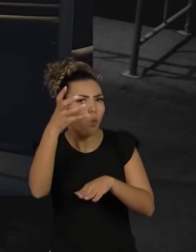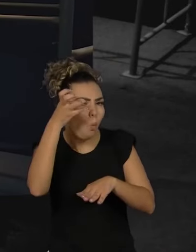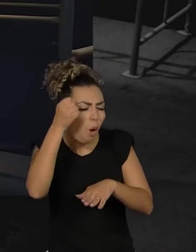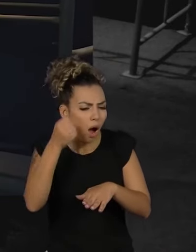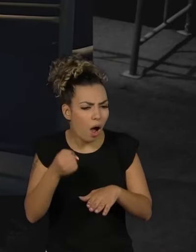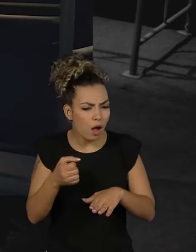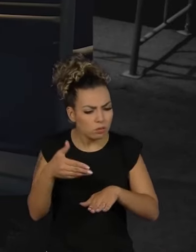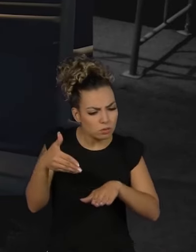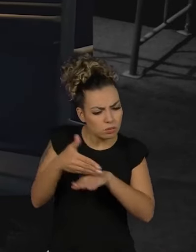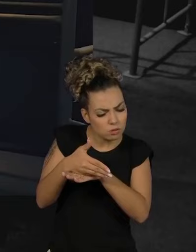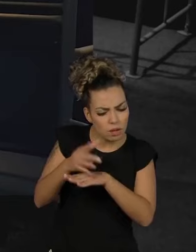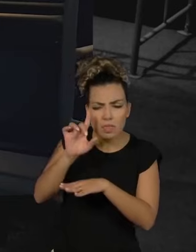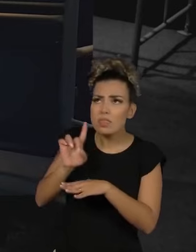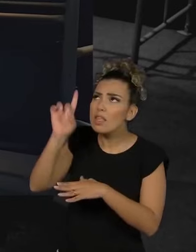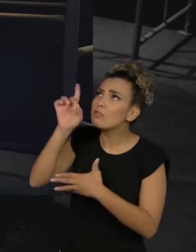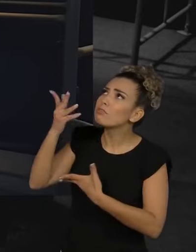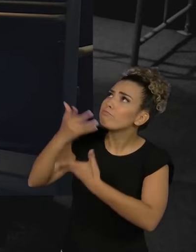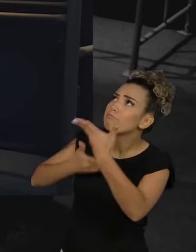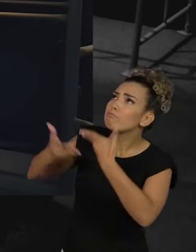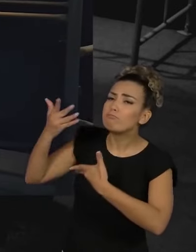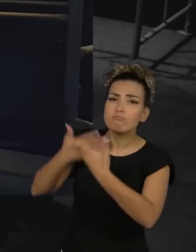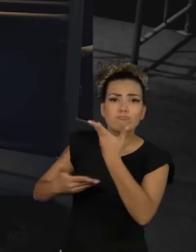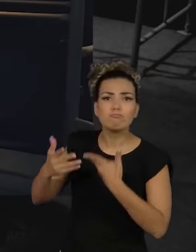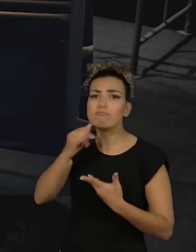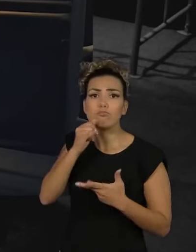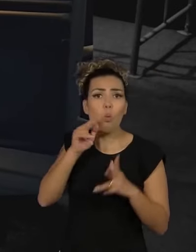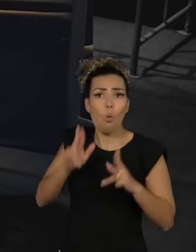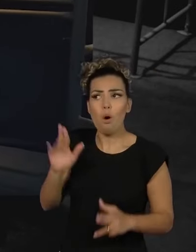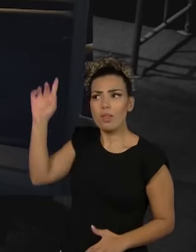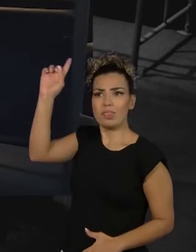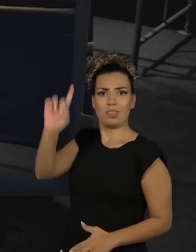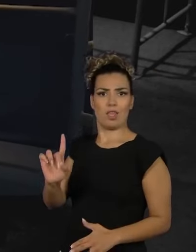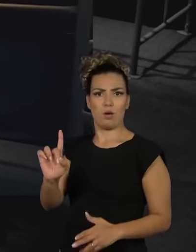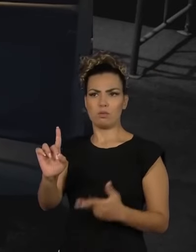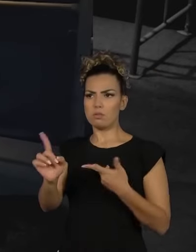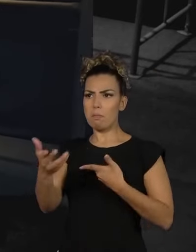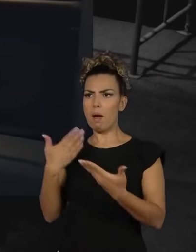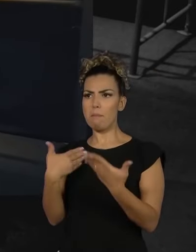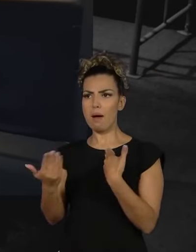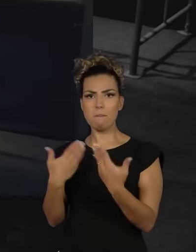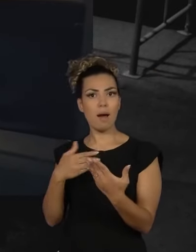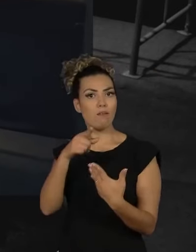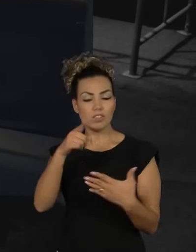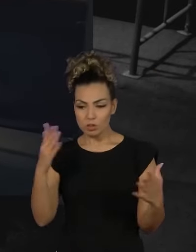se ele de fato existisse. Você vai se surpreender.